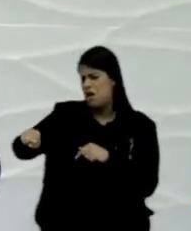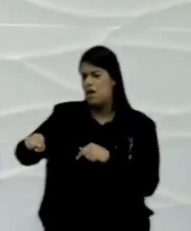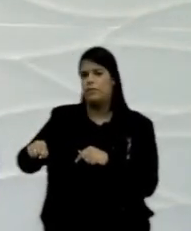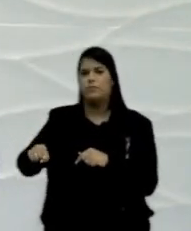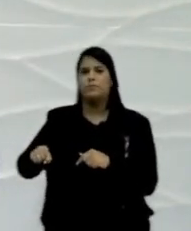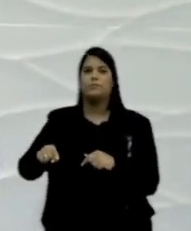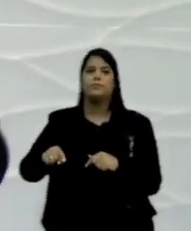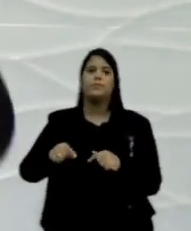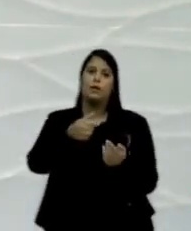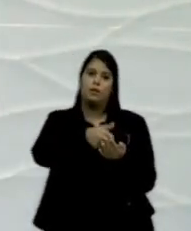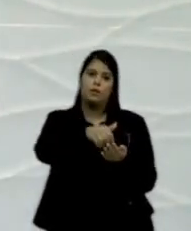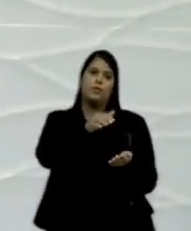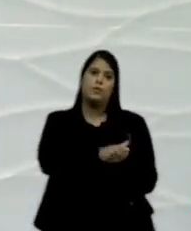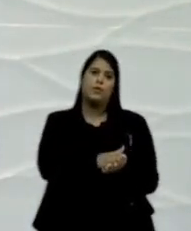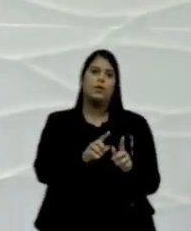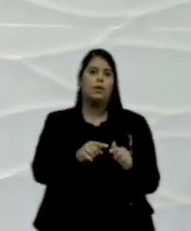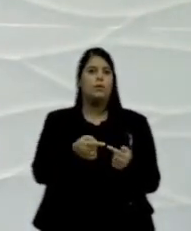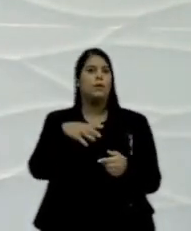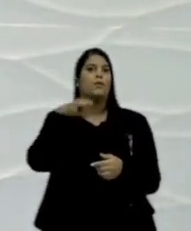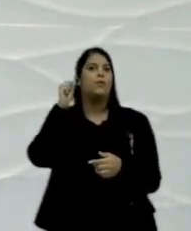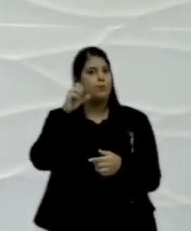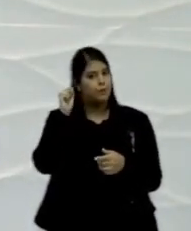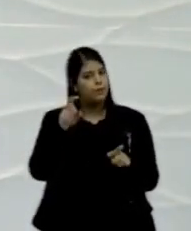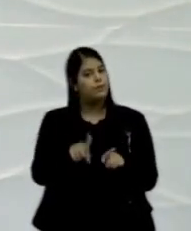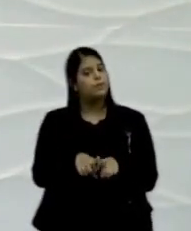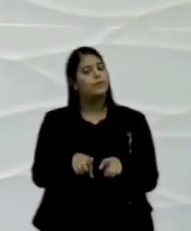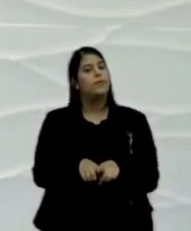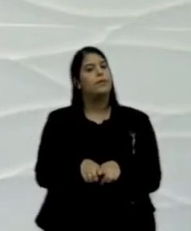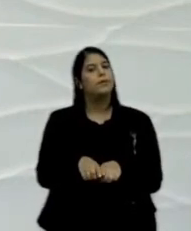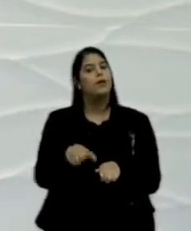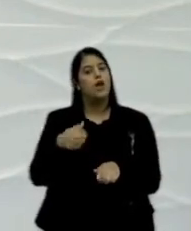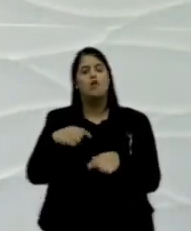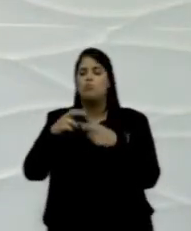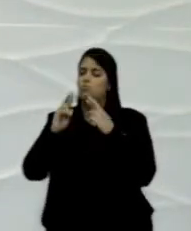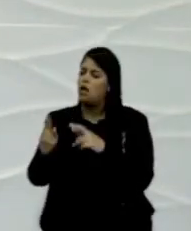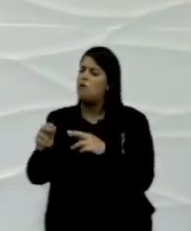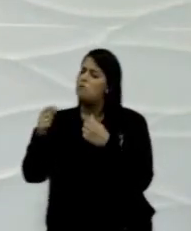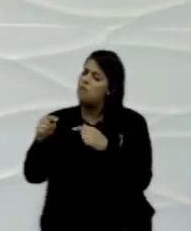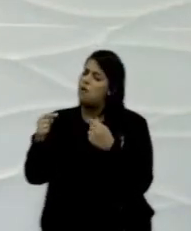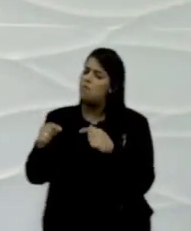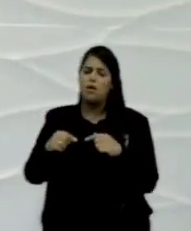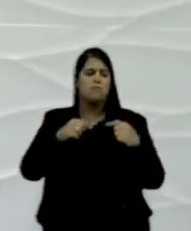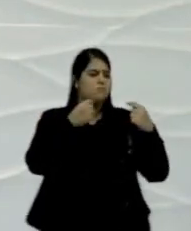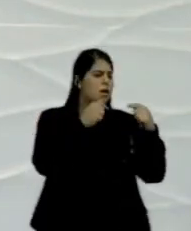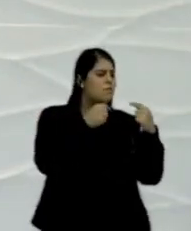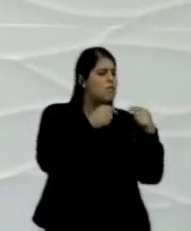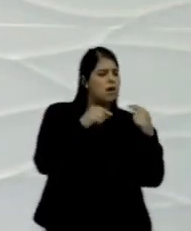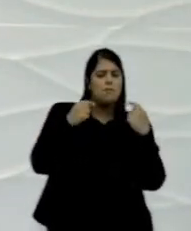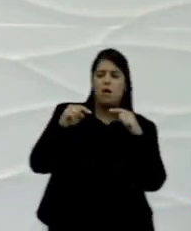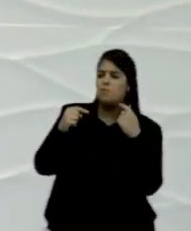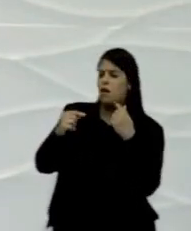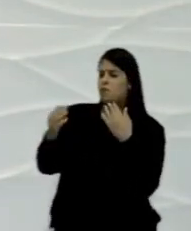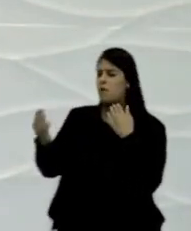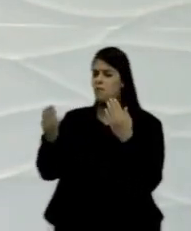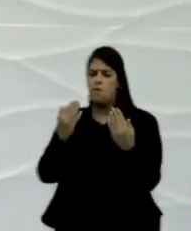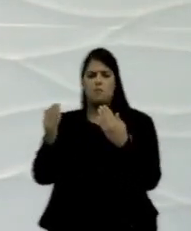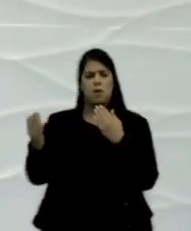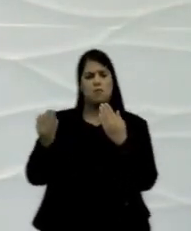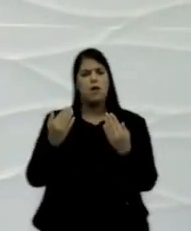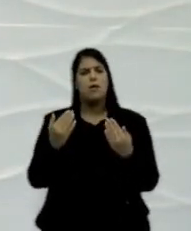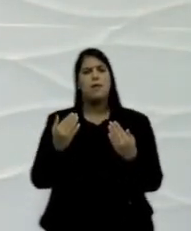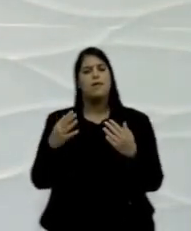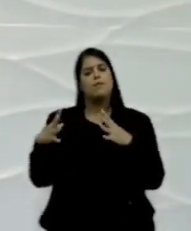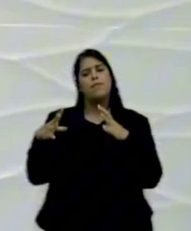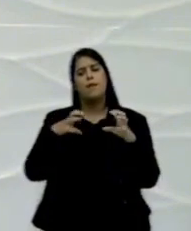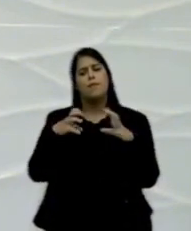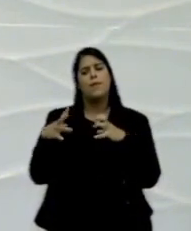multado. Mas ele ia ouvir também. Porque para tudo tem educação. Tem a maneira da gente tratar e tem a maneira da gente